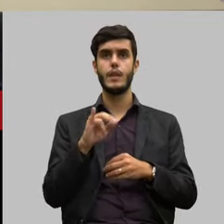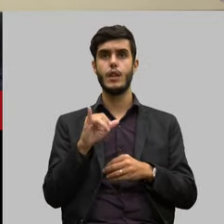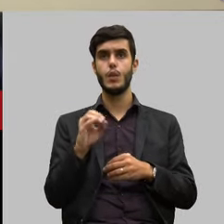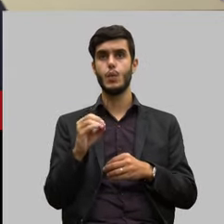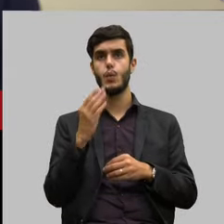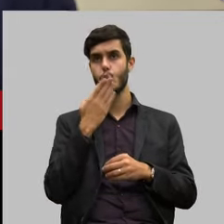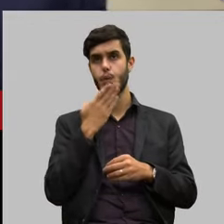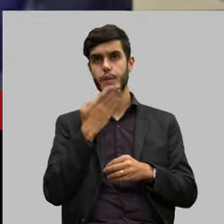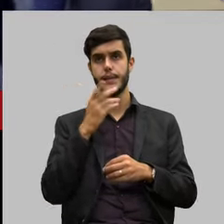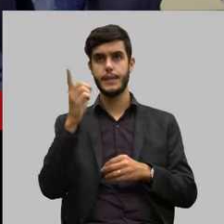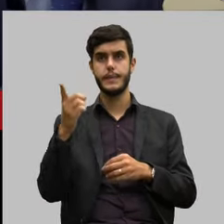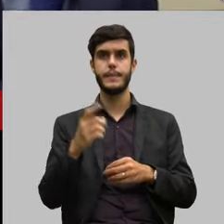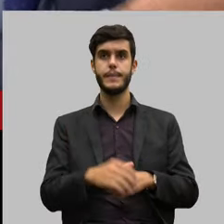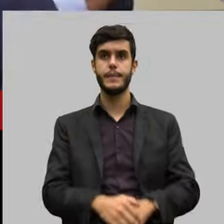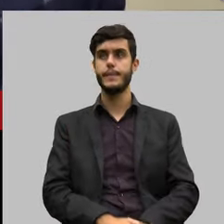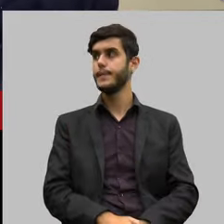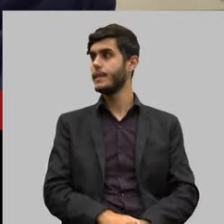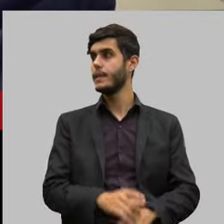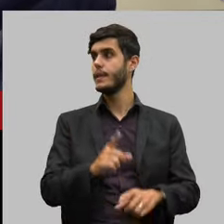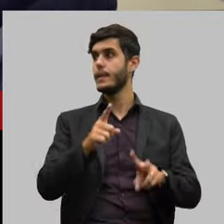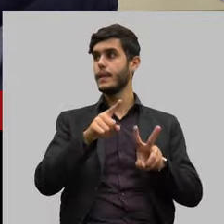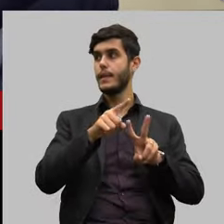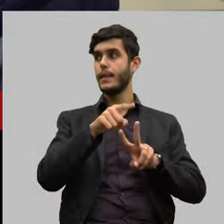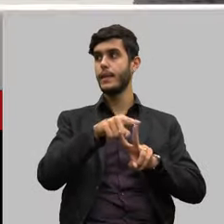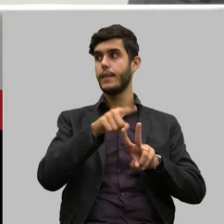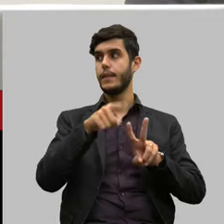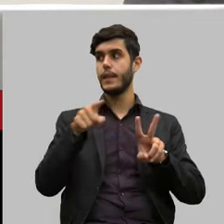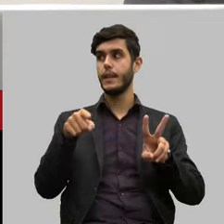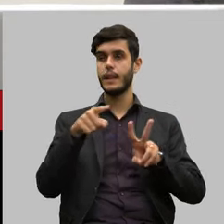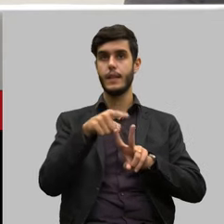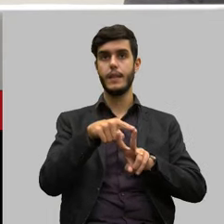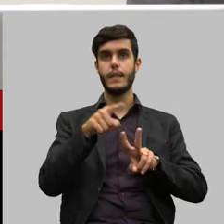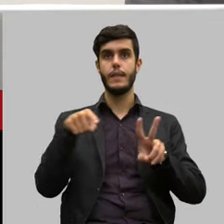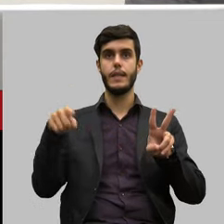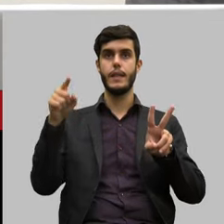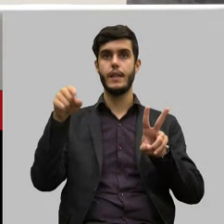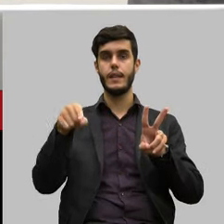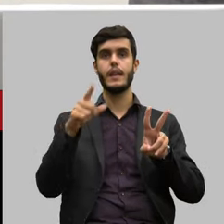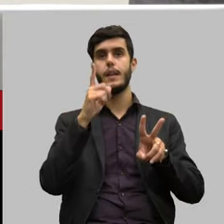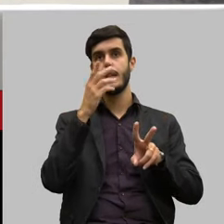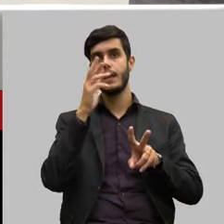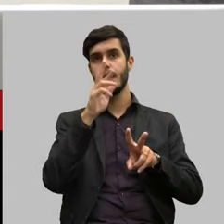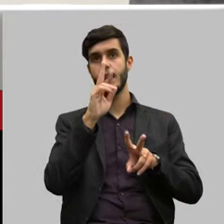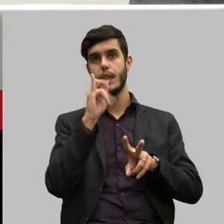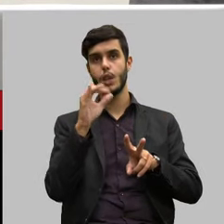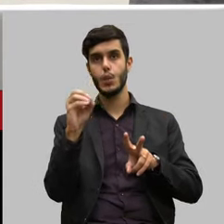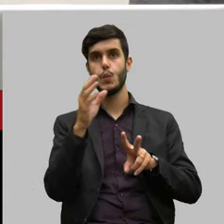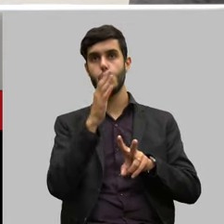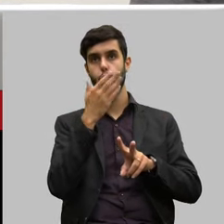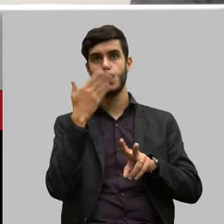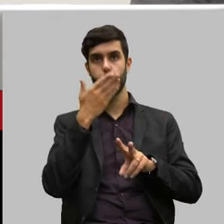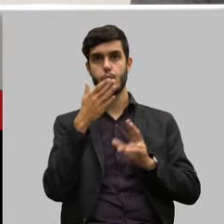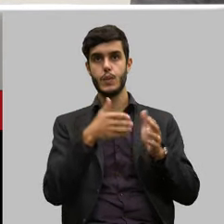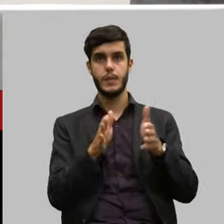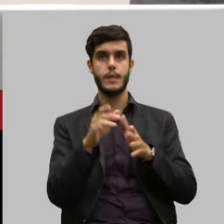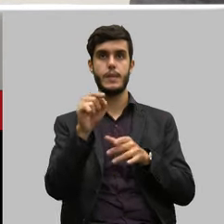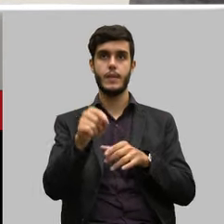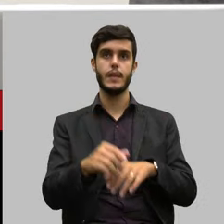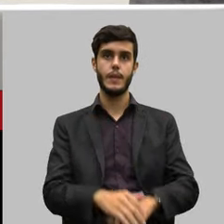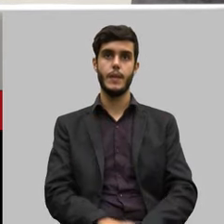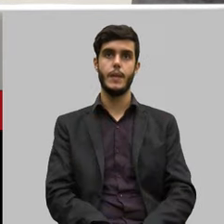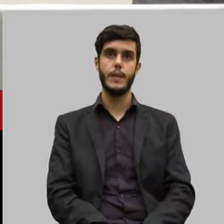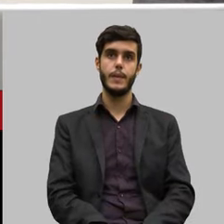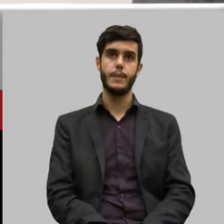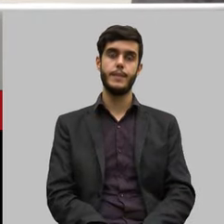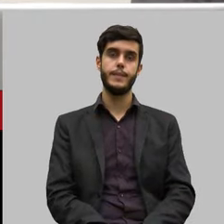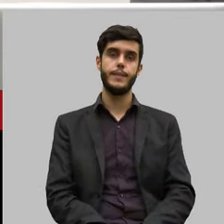o estado Deputado eu vou passar aqui para pra secretária que ela tem bem mais capacidade de falar do tema do